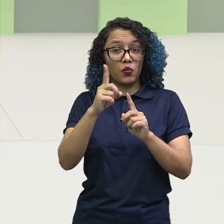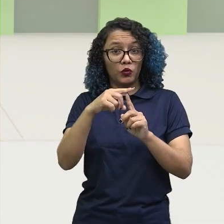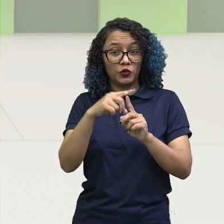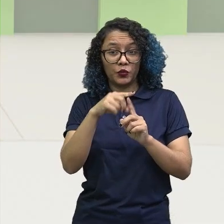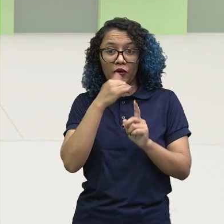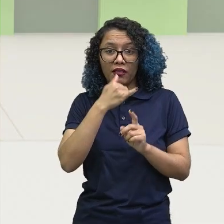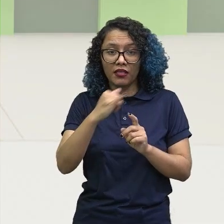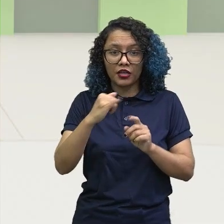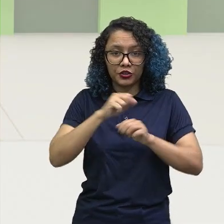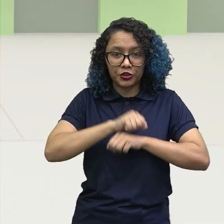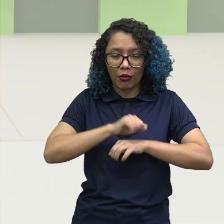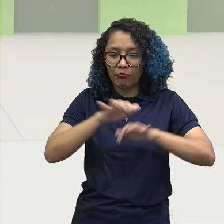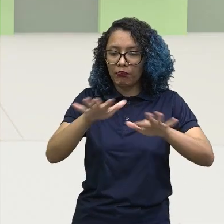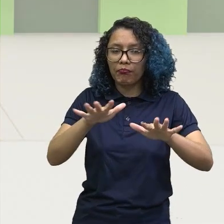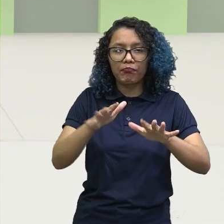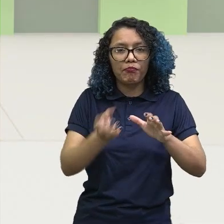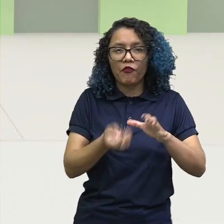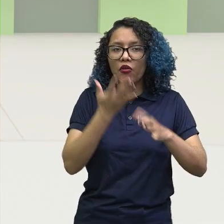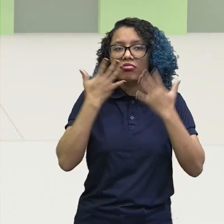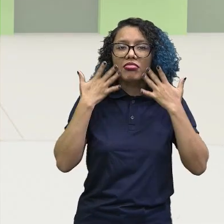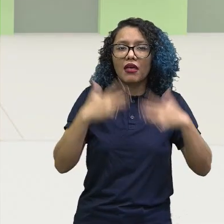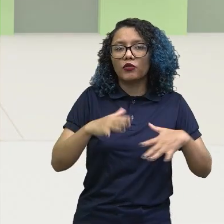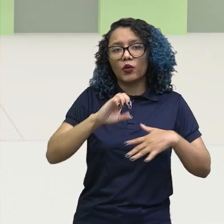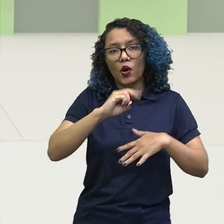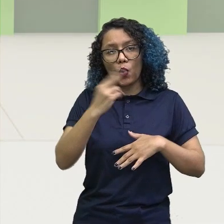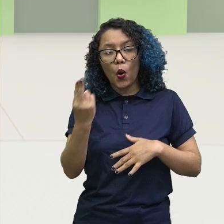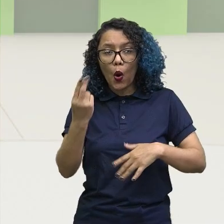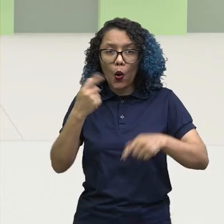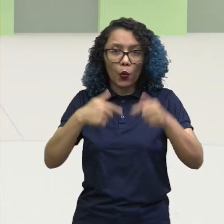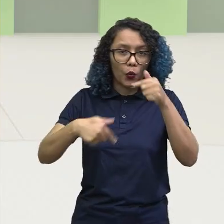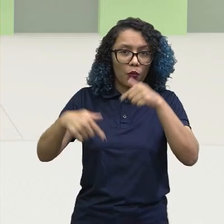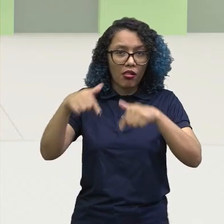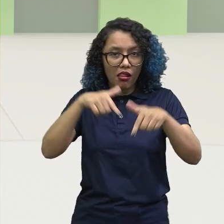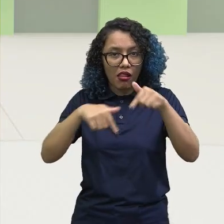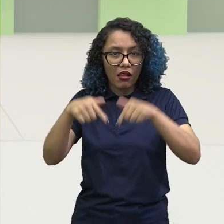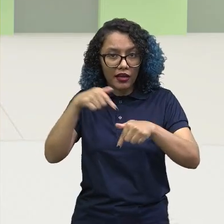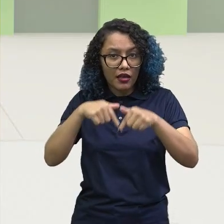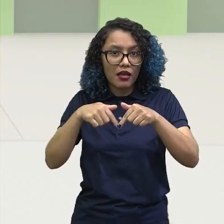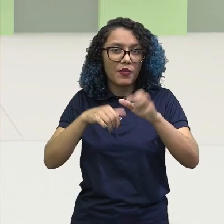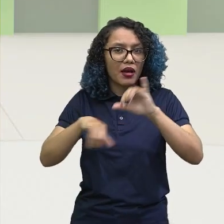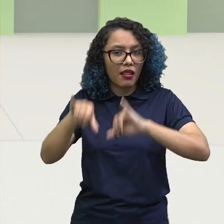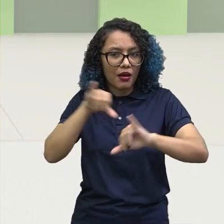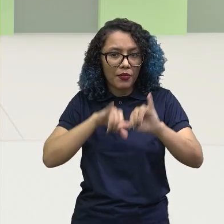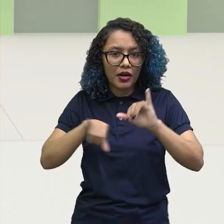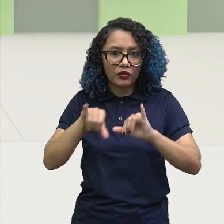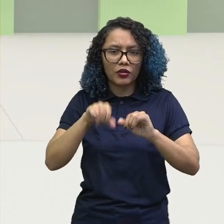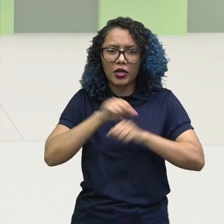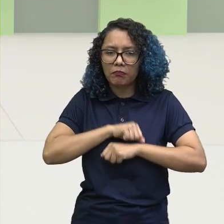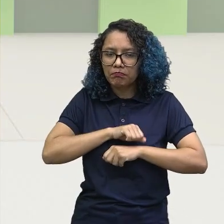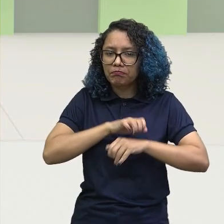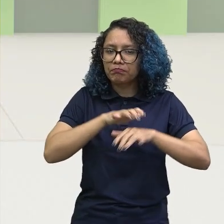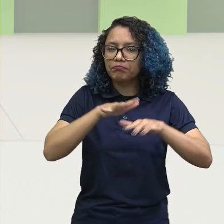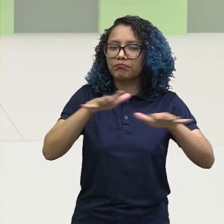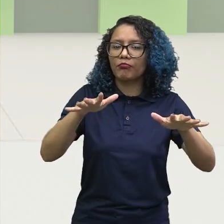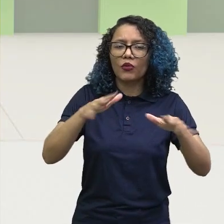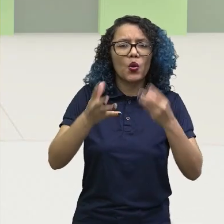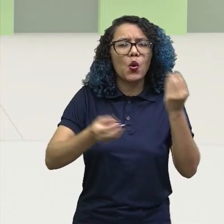por fontes naturais ou artificiais, que percorrem o espaço por meio de